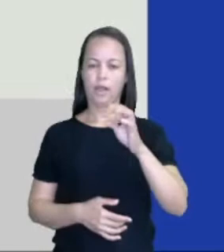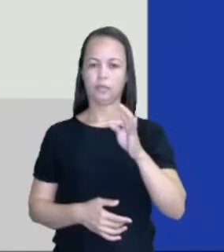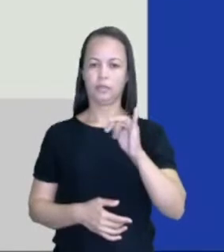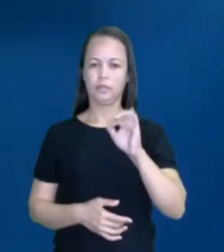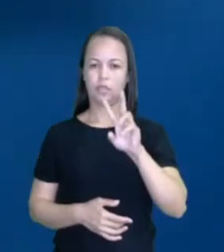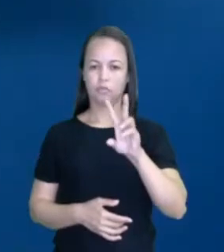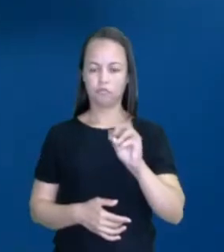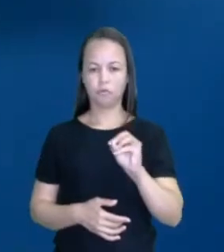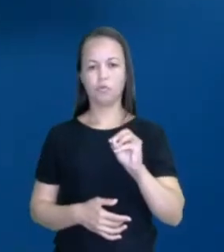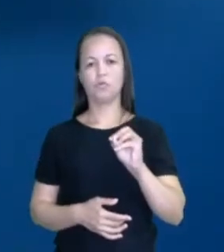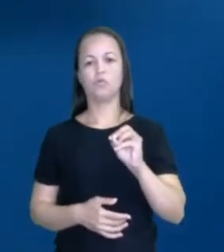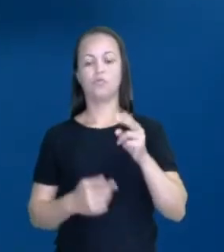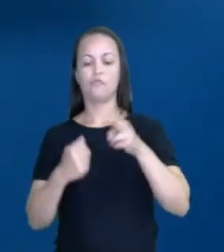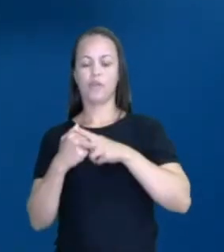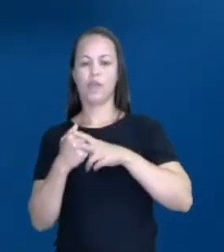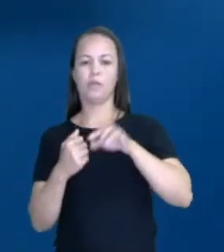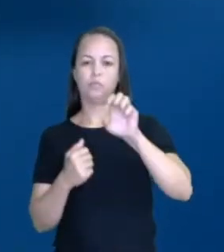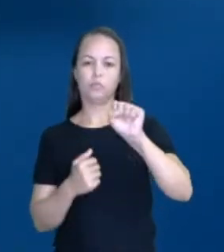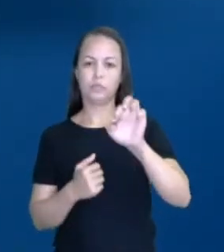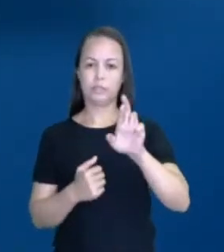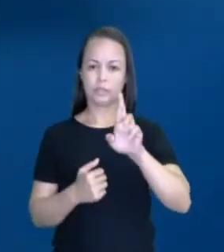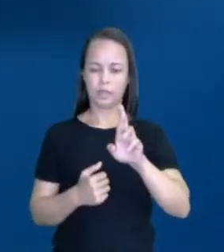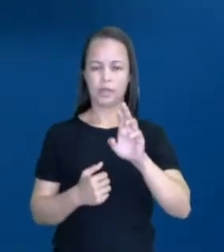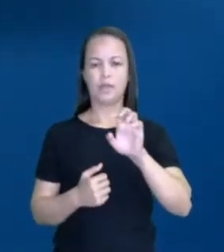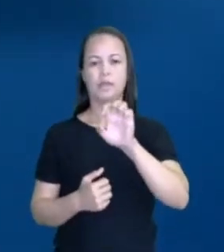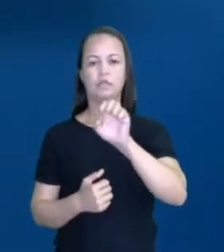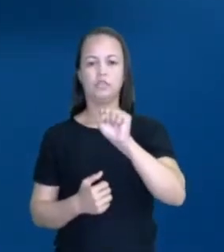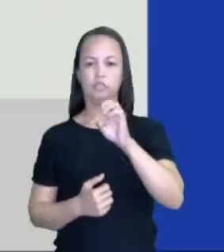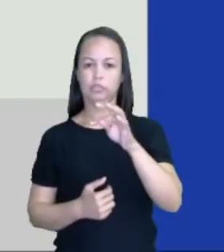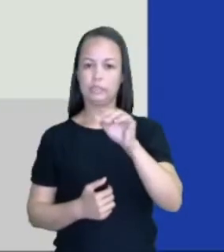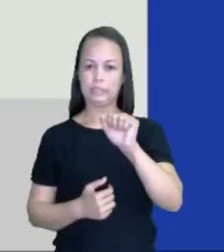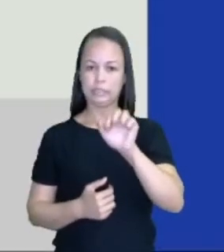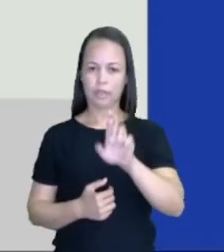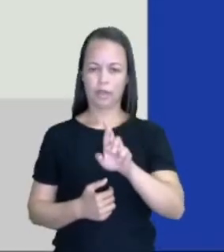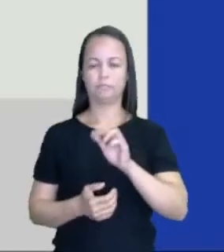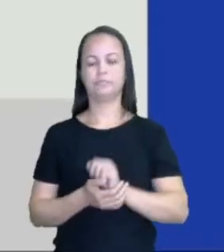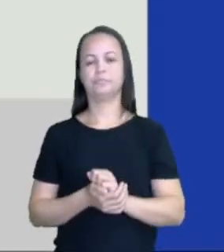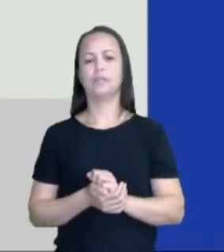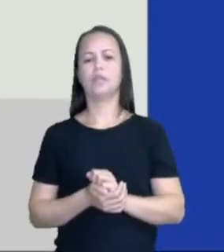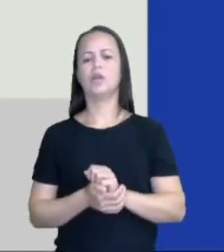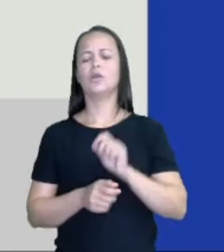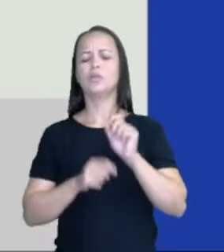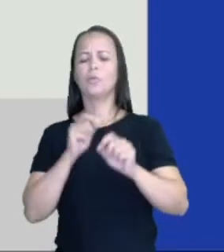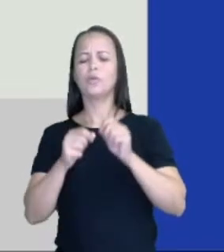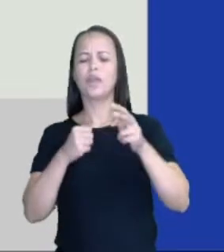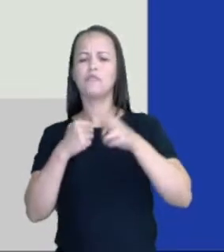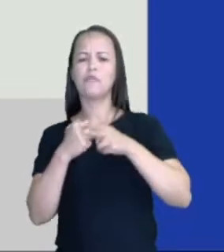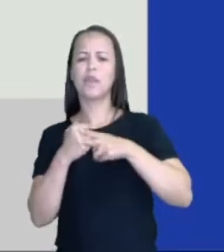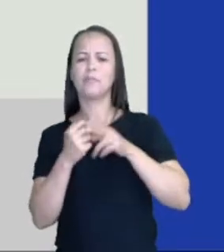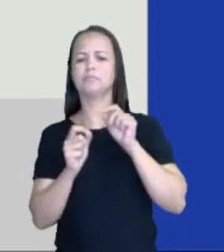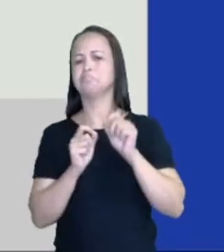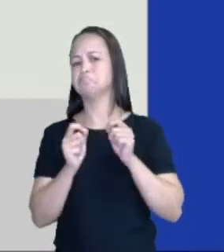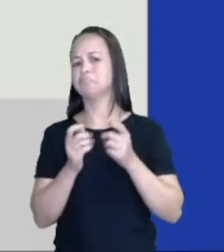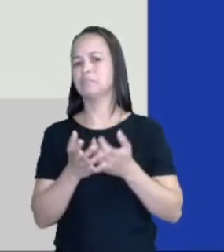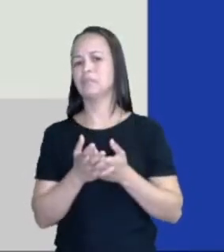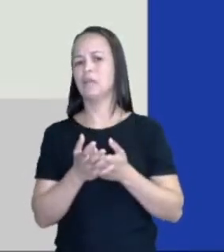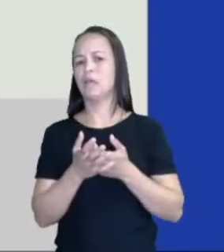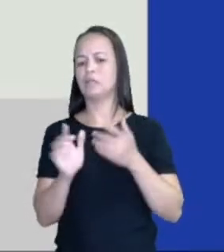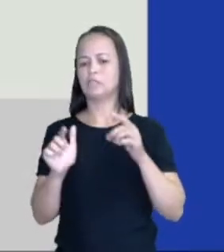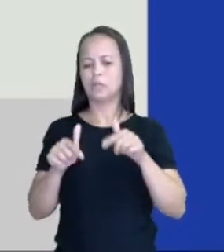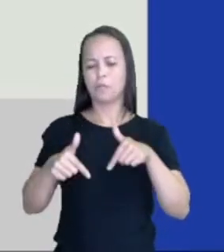gente começar, o que é verbo? Verbo é tudo aquilo que indica uma ação,